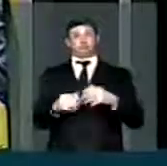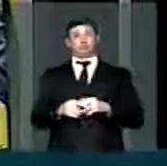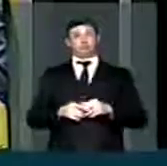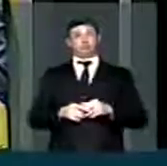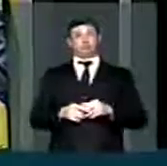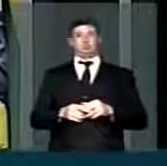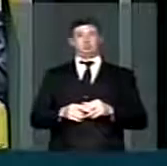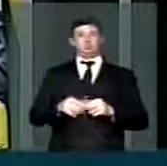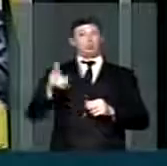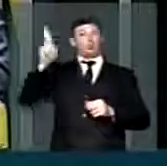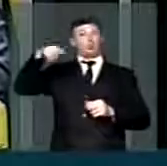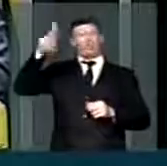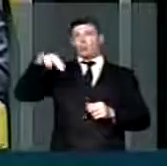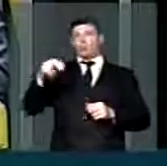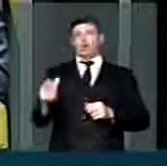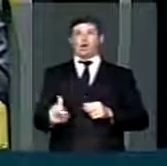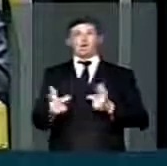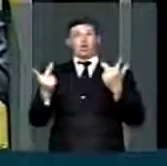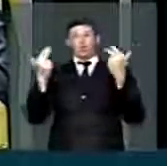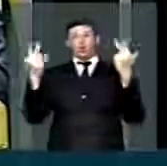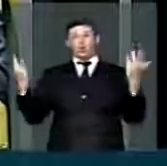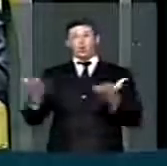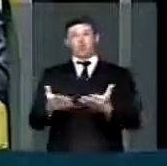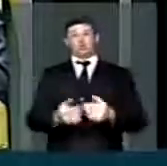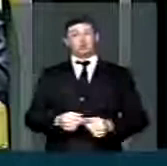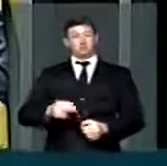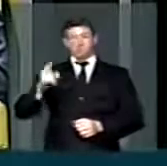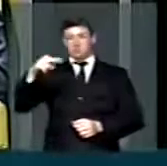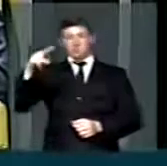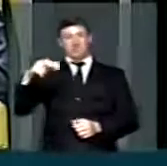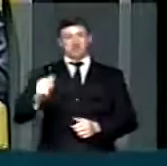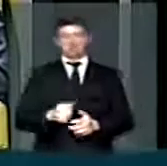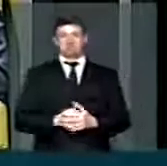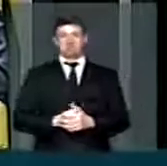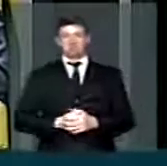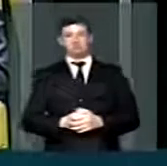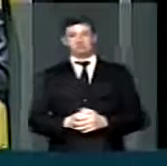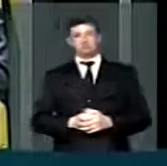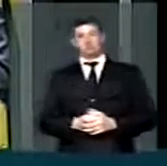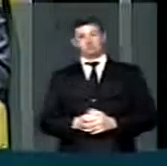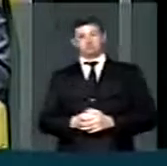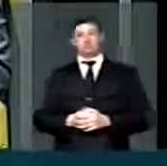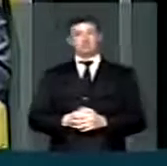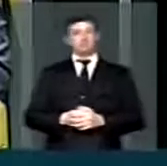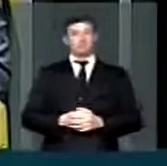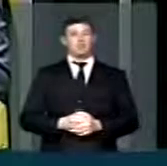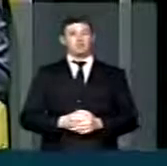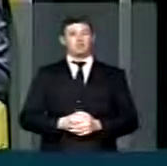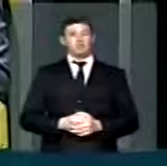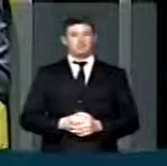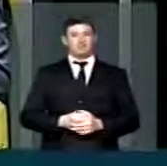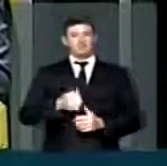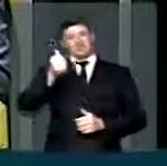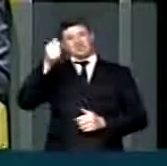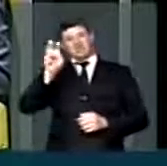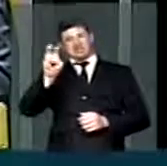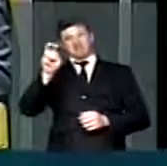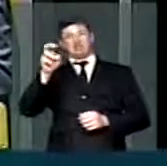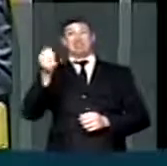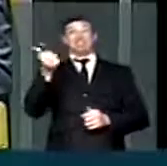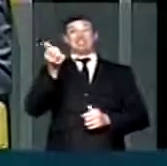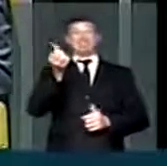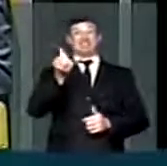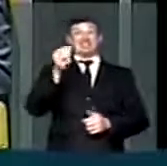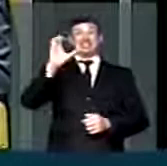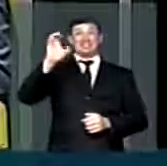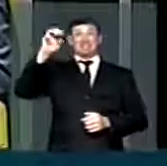Nenhuma delas chegou ao estado que se encontra hoje Porto Velho. Já passa uns 15 ou 16 centímetros